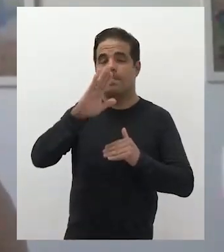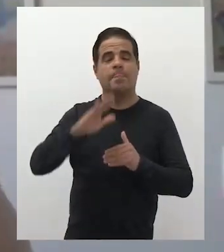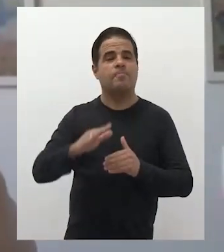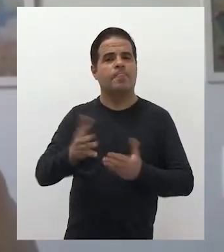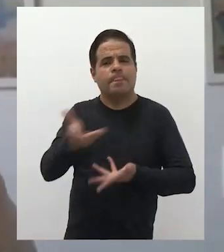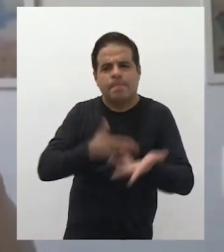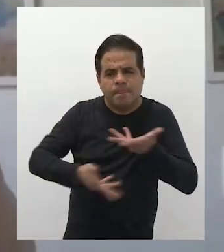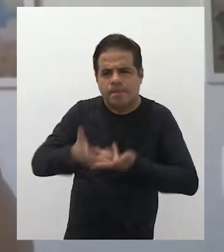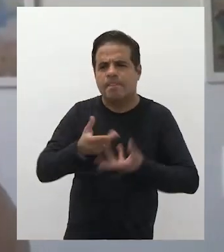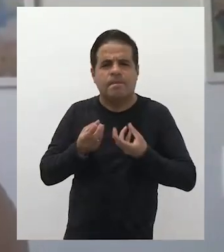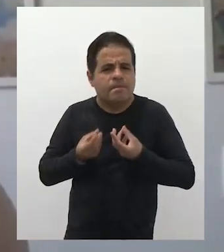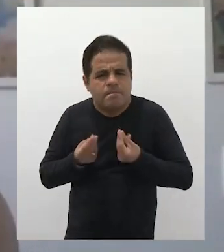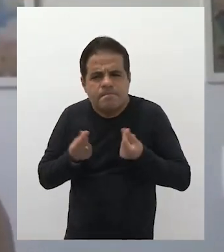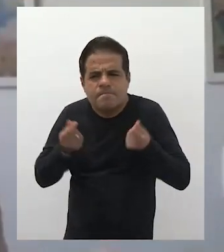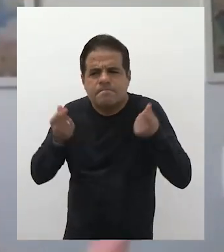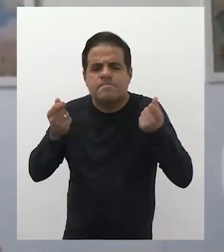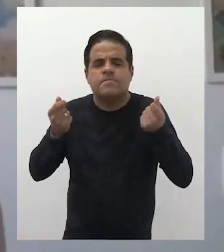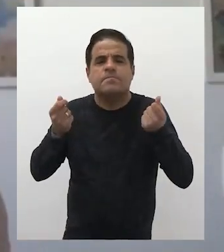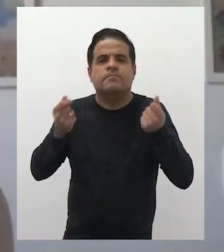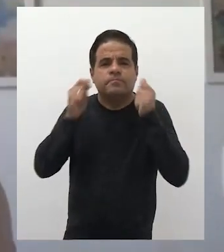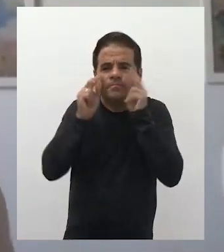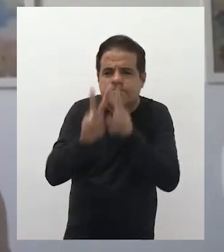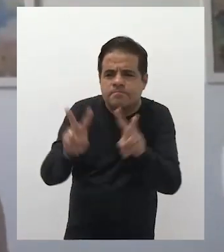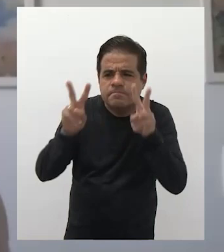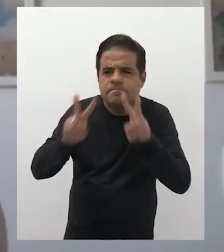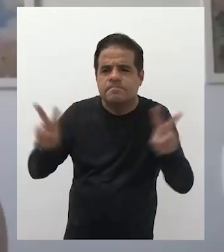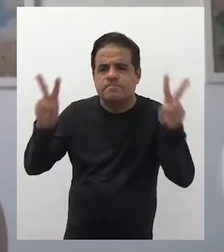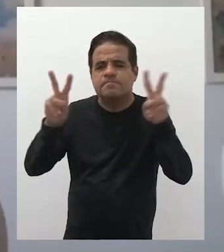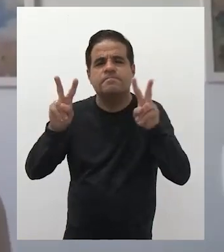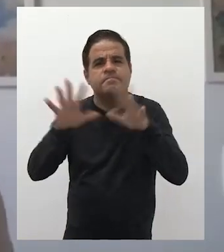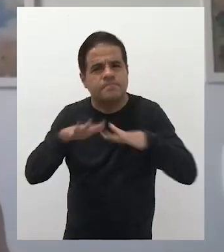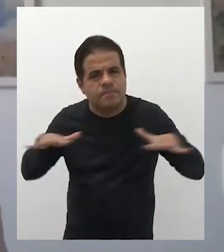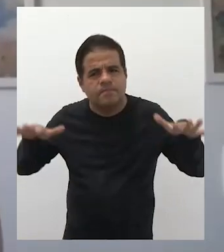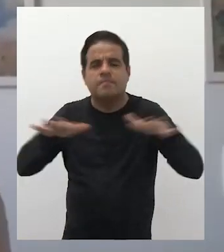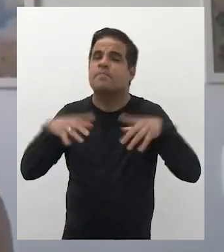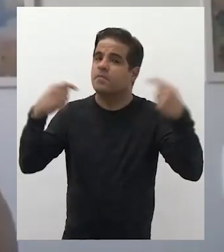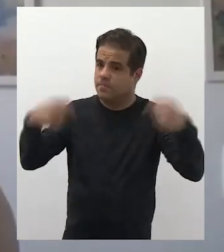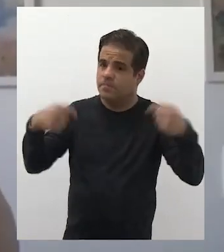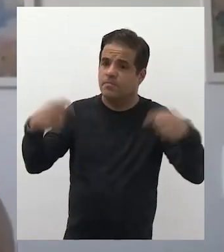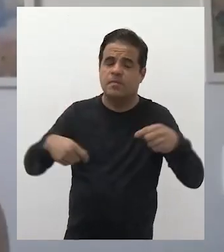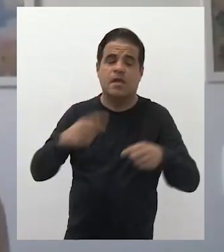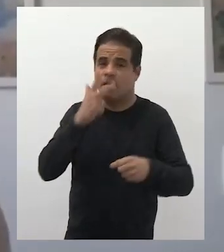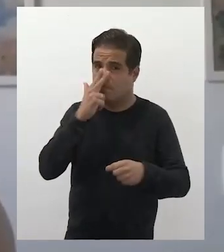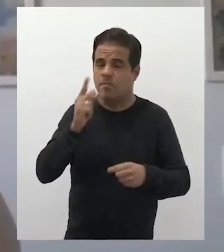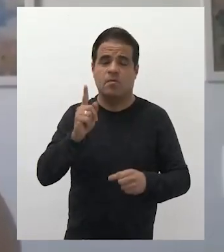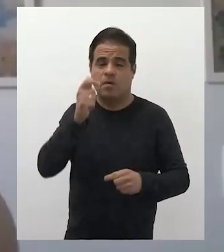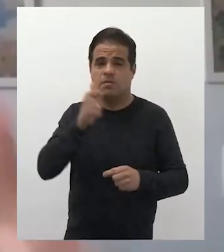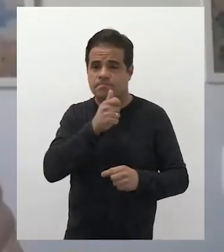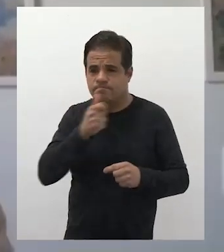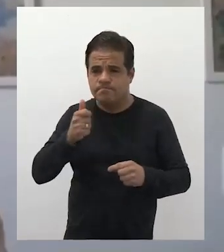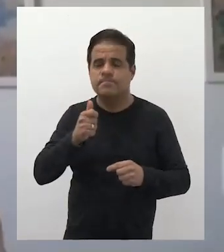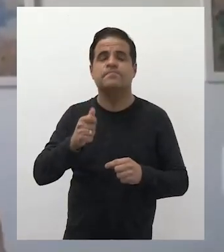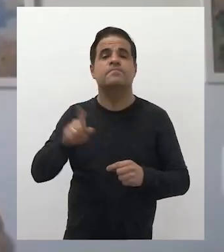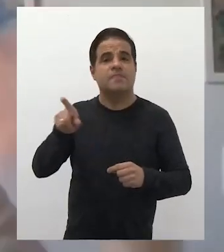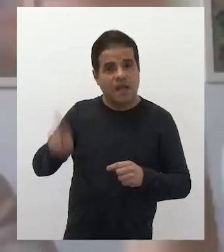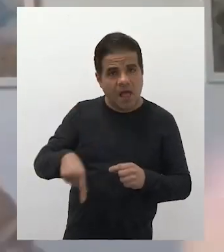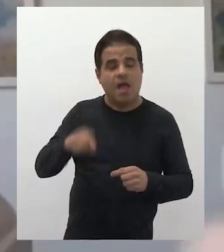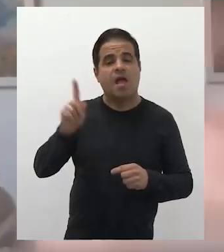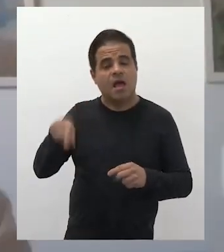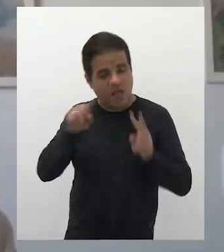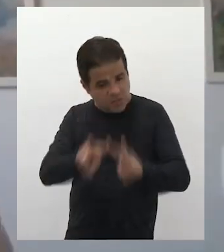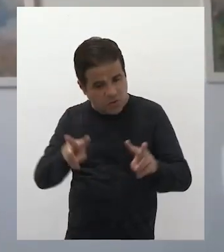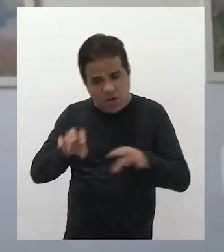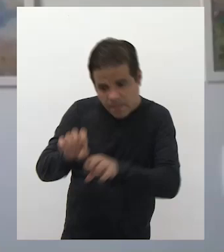em relação ao PIB? Porque além de olhar para a renda, que é necessário, a gente não pode se omitir em relação a isso, é necessário, mas ele também olha